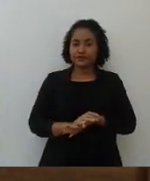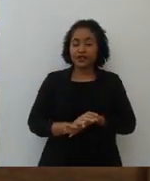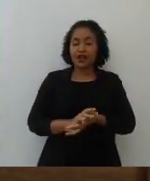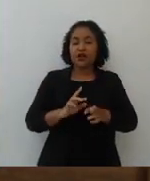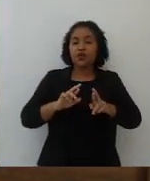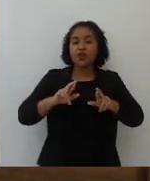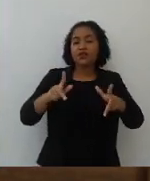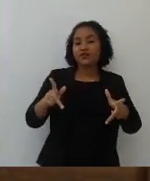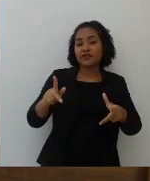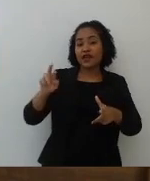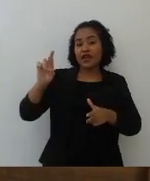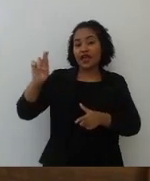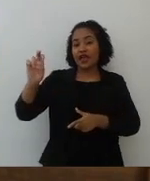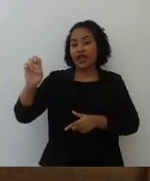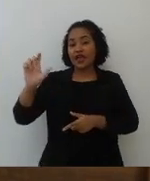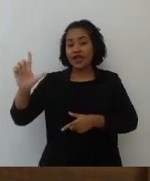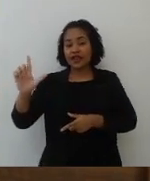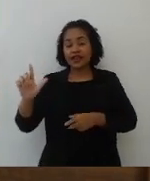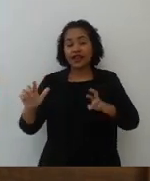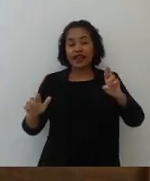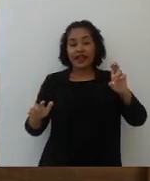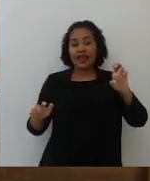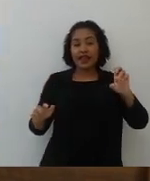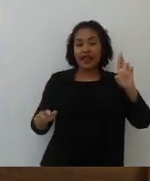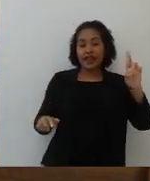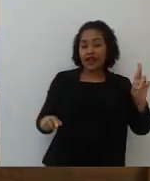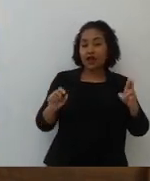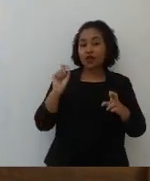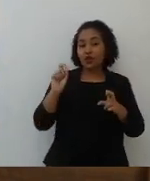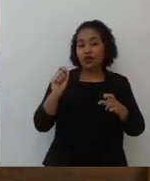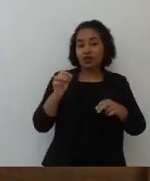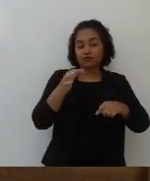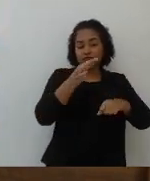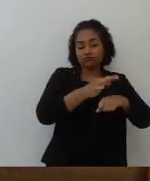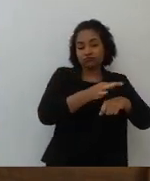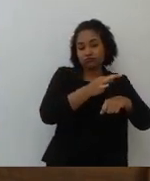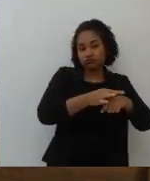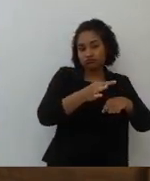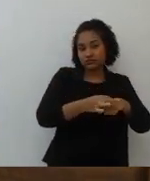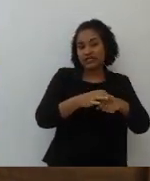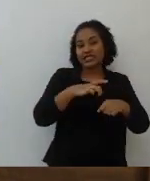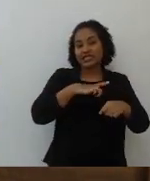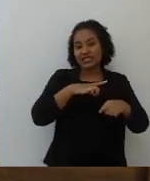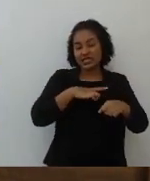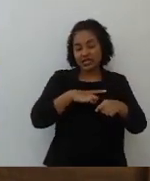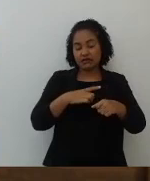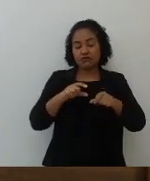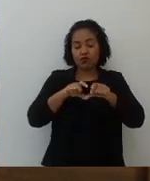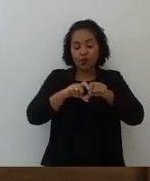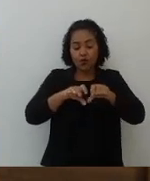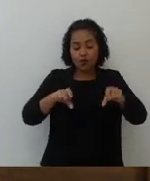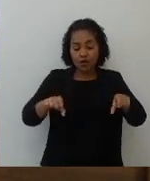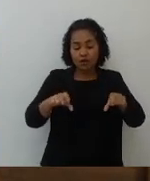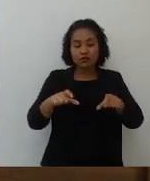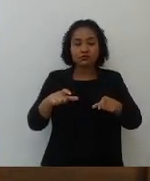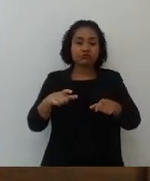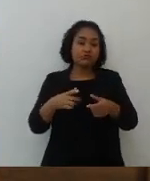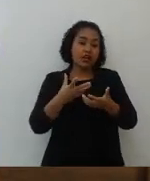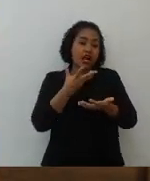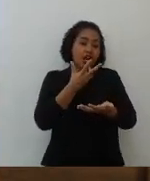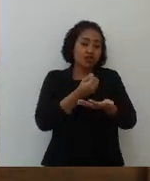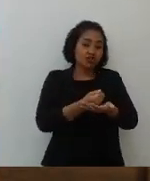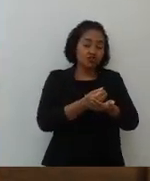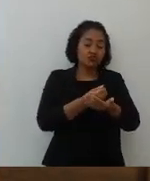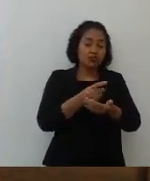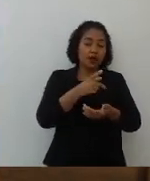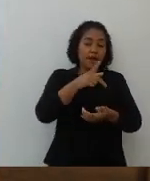retículo endoplasmático rugoso e liso? A presença do ribossomos. O rugoso, a principal função, síntese de